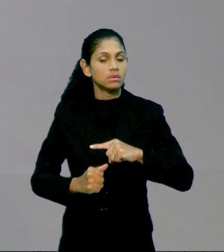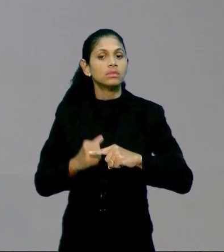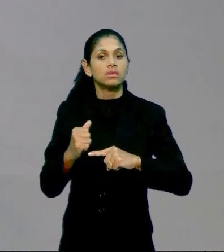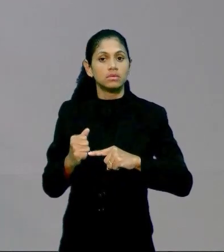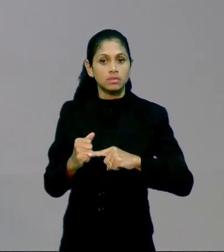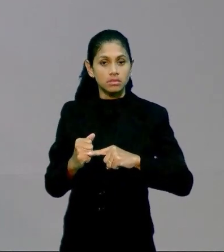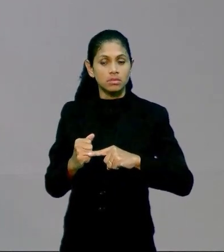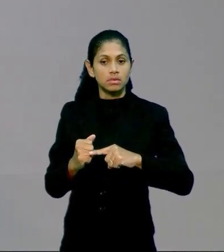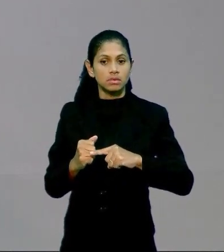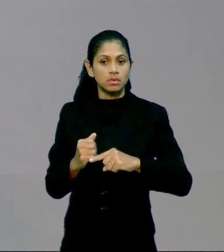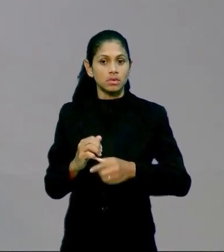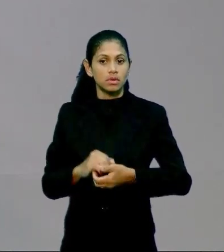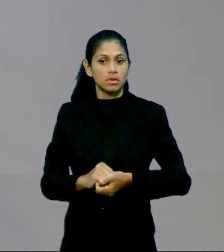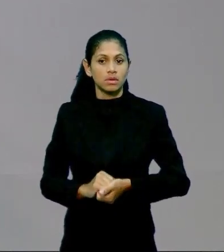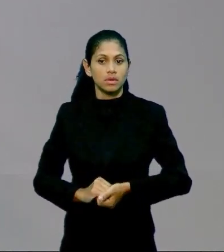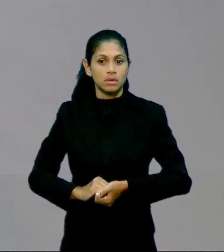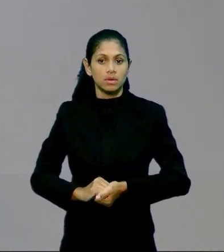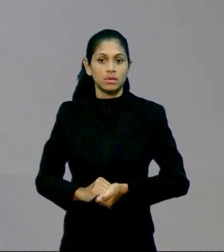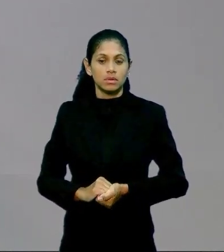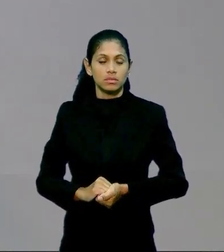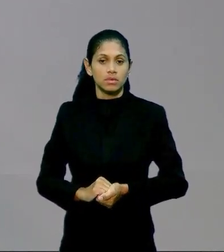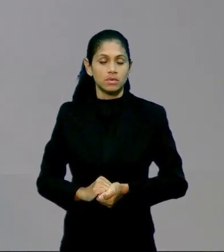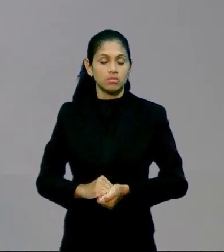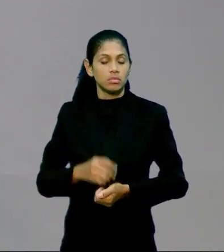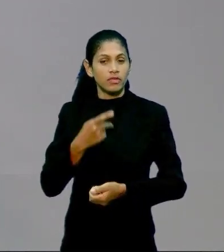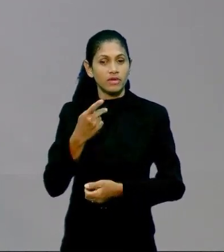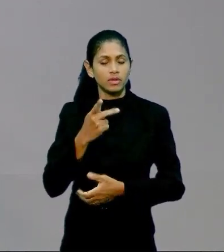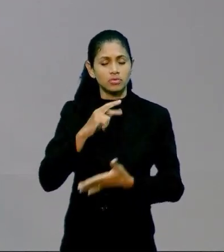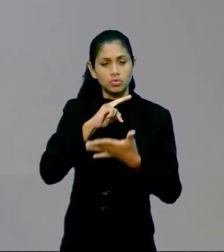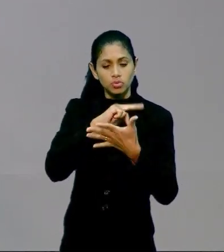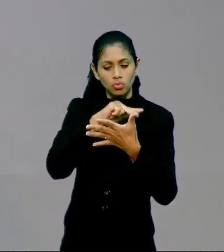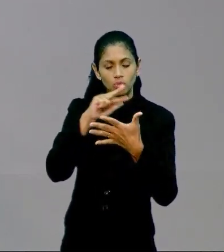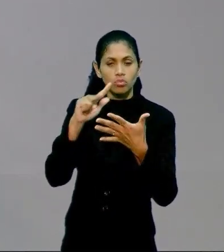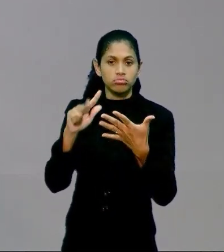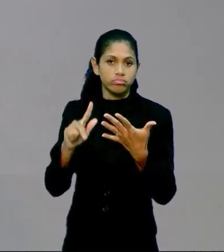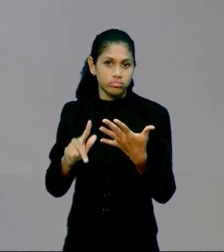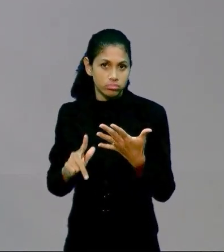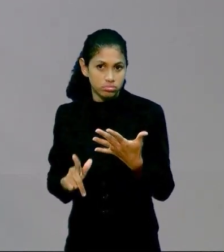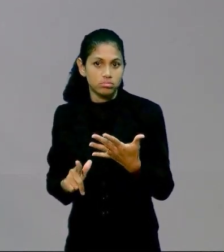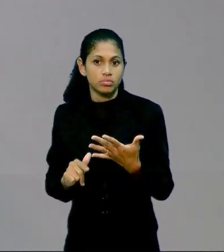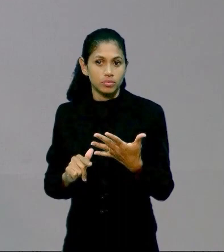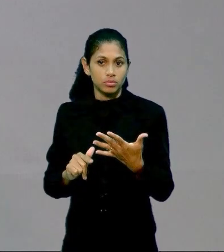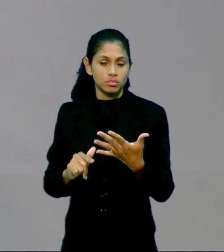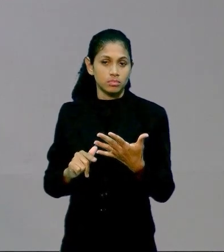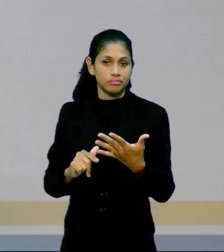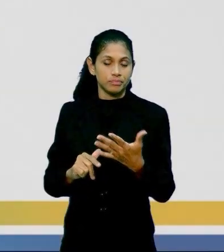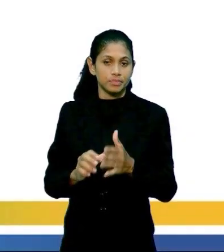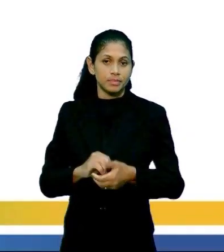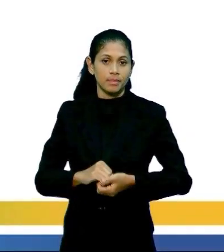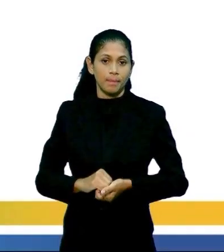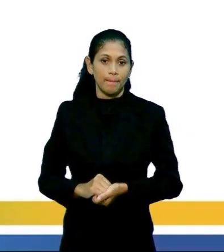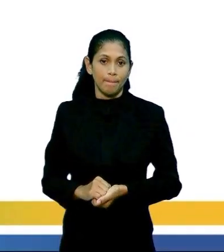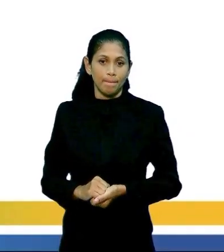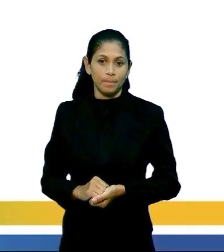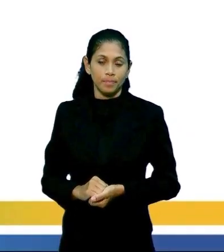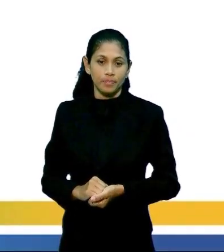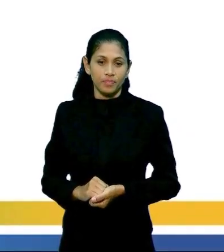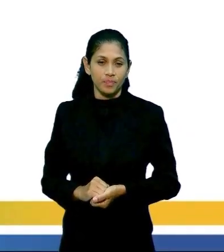de isótopos, isóbaros e isótonos, tá? Mas isso daí é conteúdo para outras aulas.